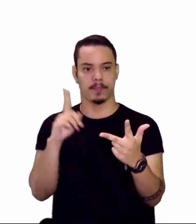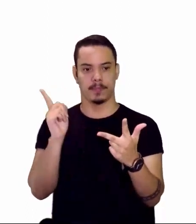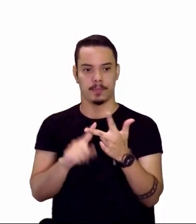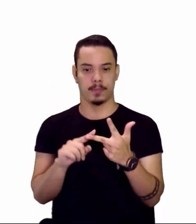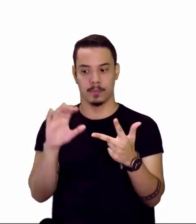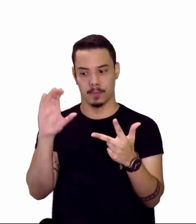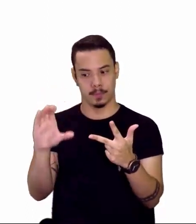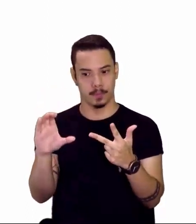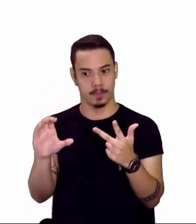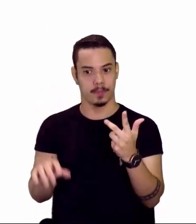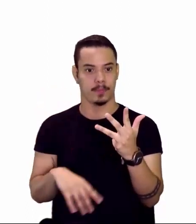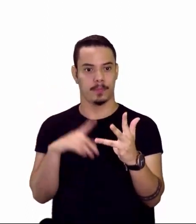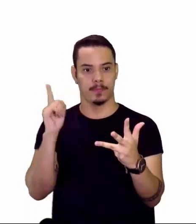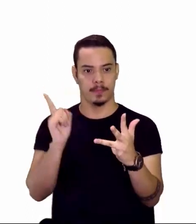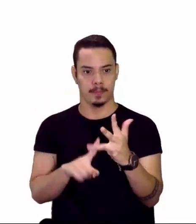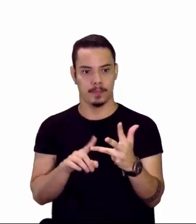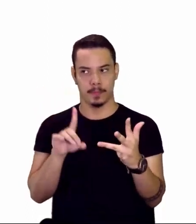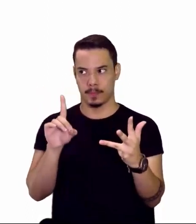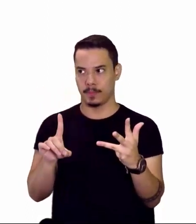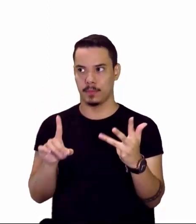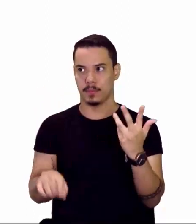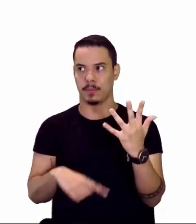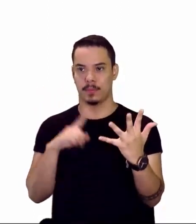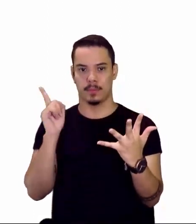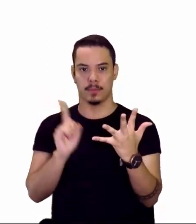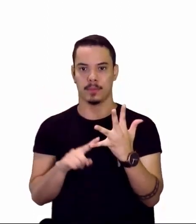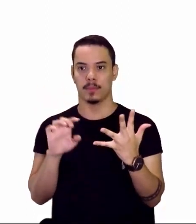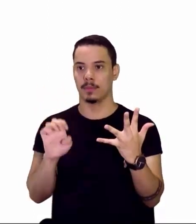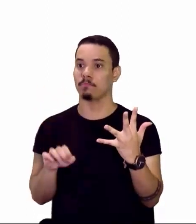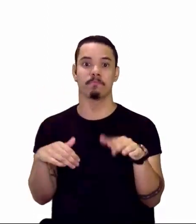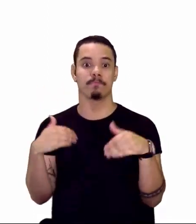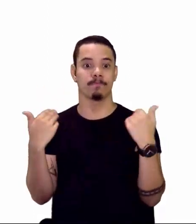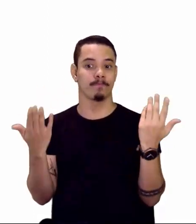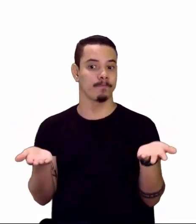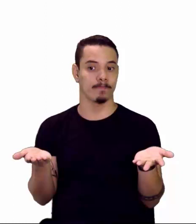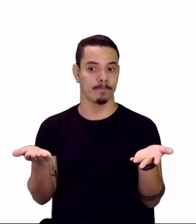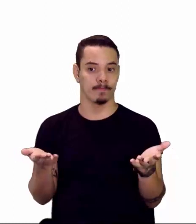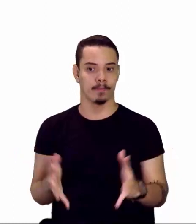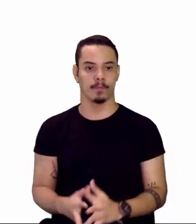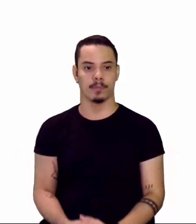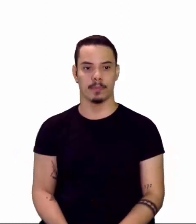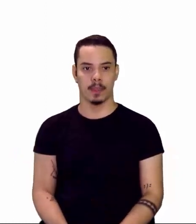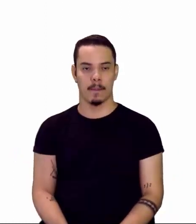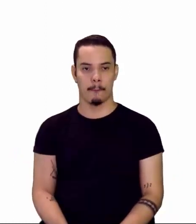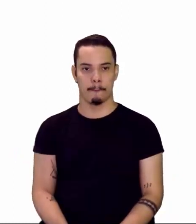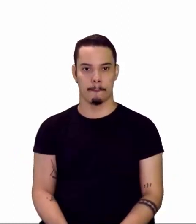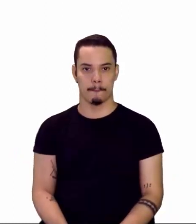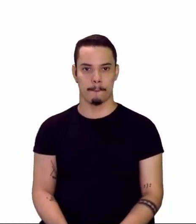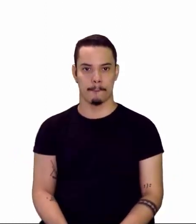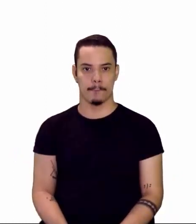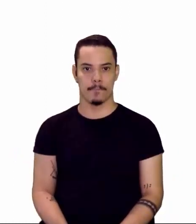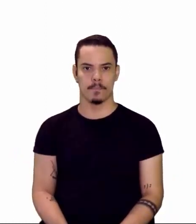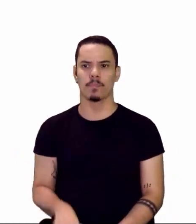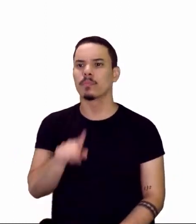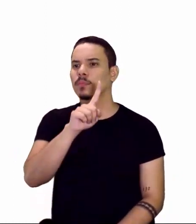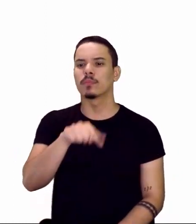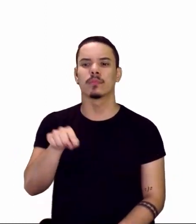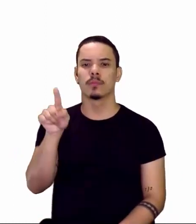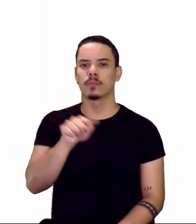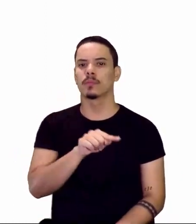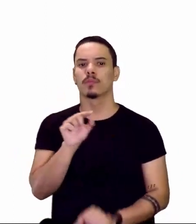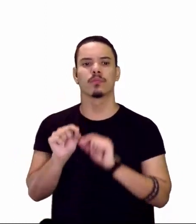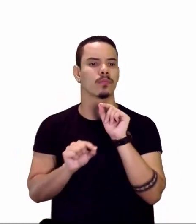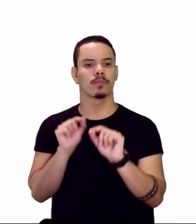letra C? A letra D? Ou a letra E? O que é que você assinalou aí, meu caro